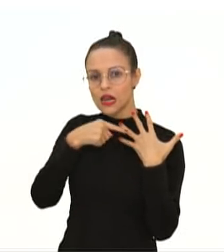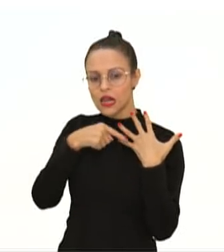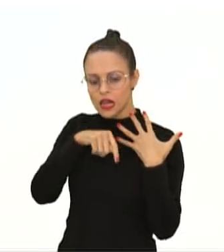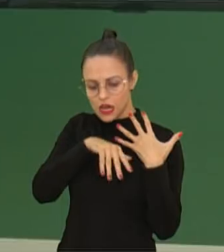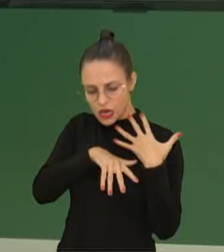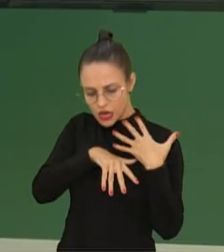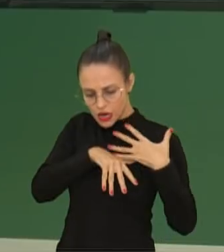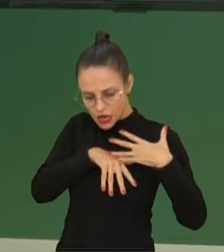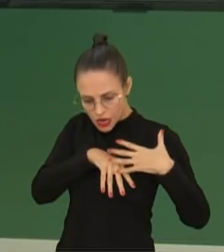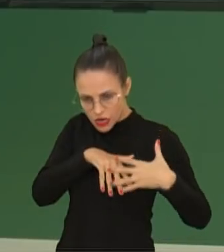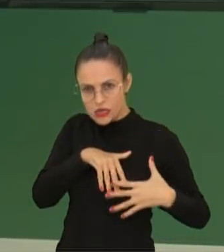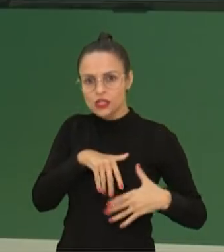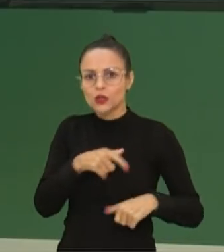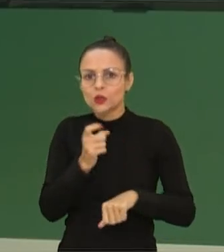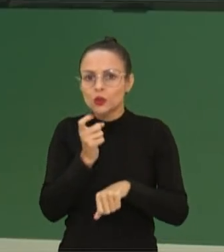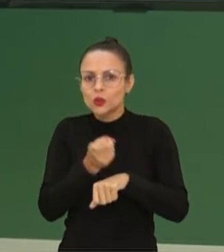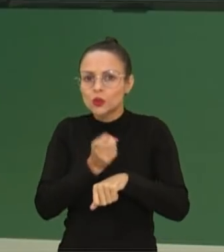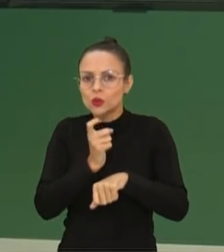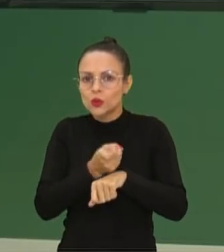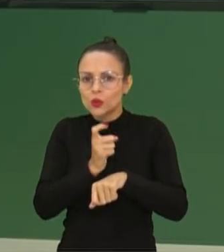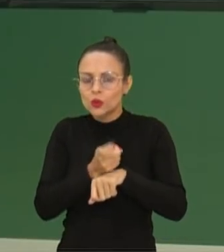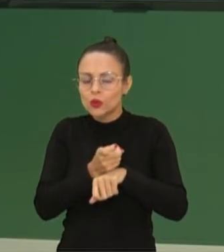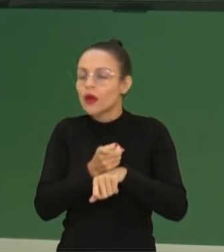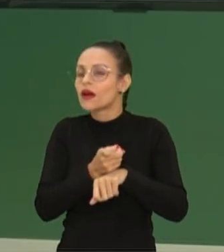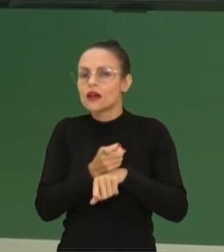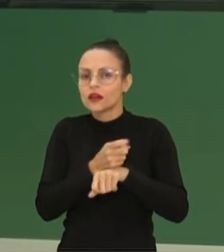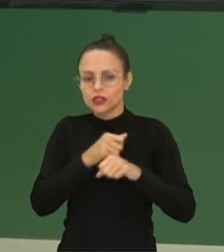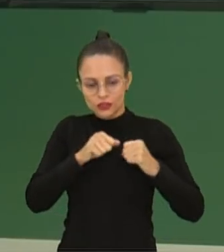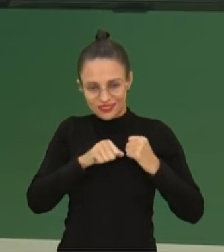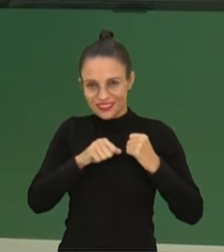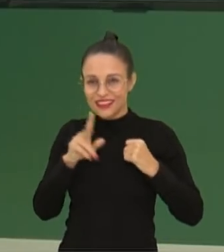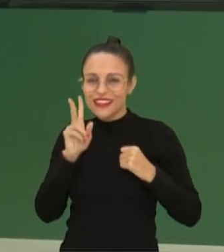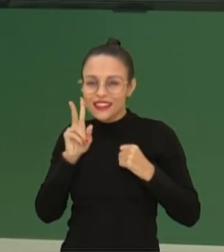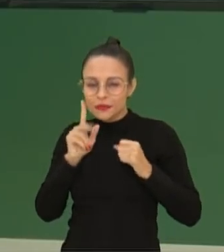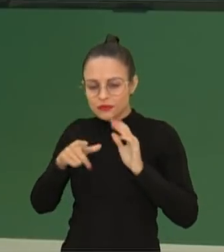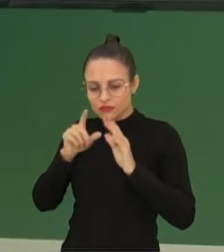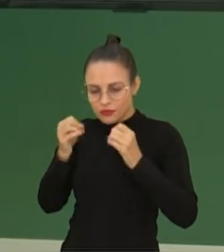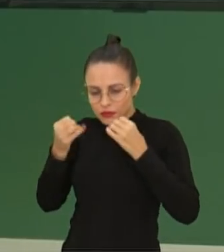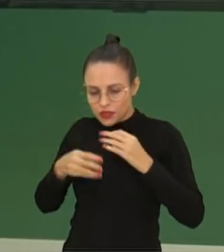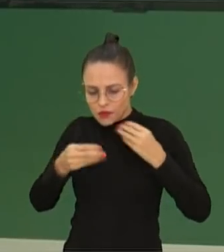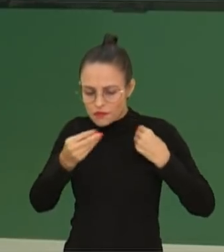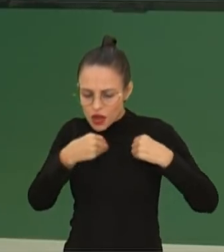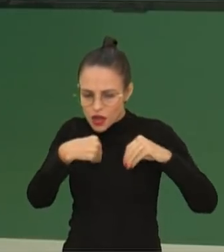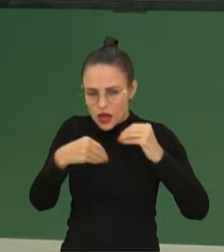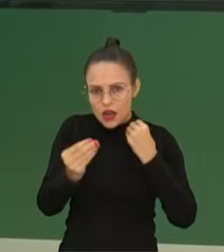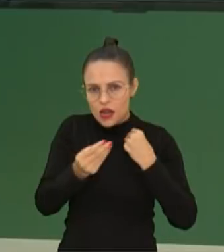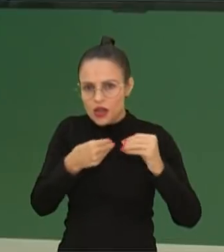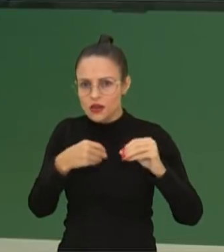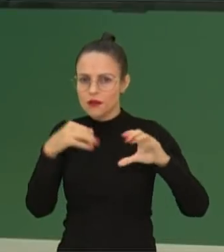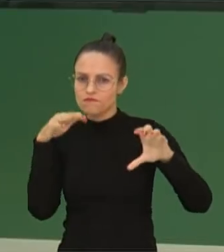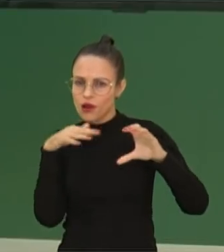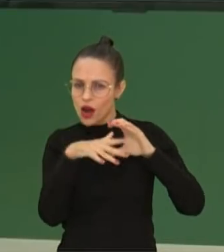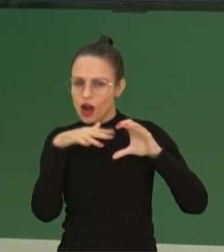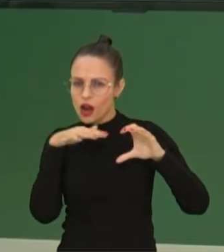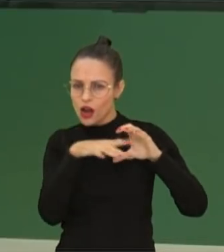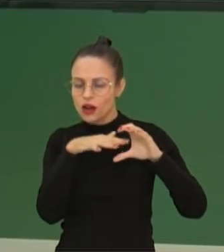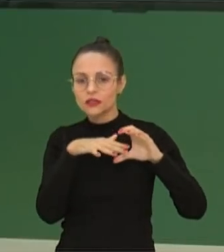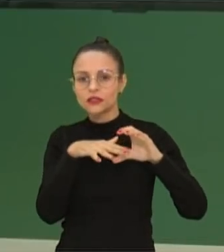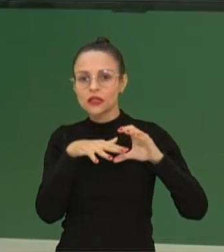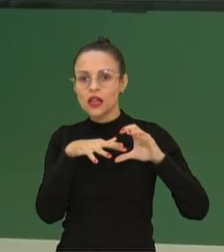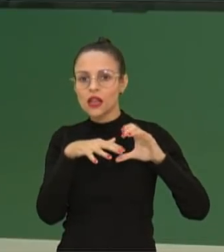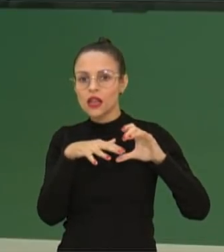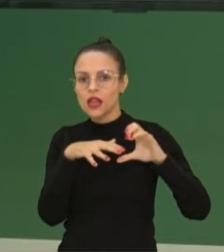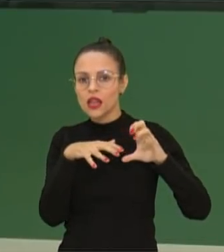as paredes vão ficando mais duras. Ou seja, toda aquela elasticidade que elas tinham, né, para aguentar aquela pressão do sangue, vai